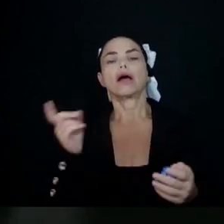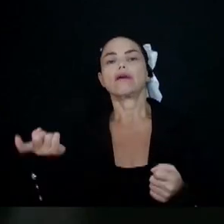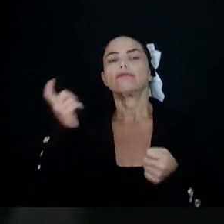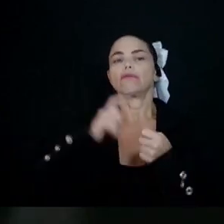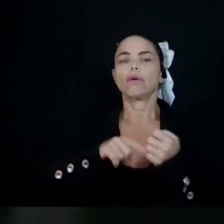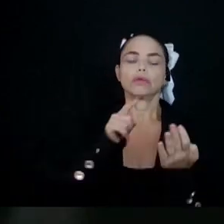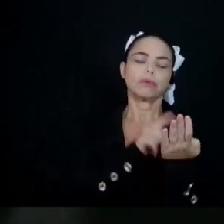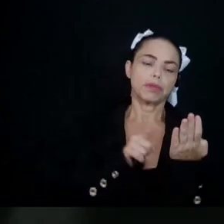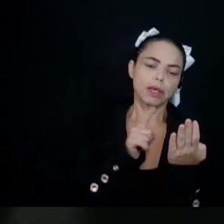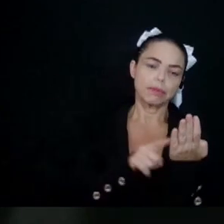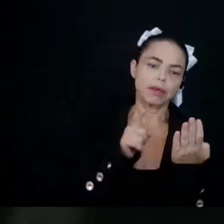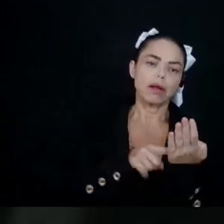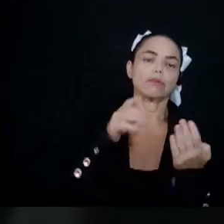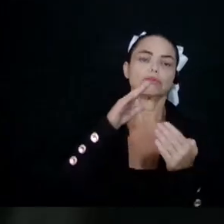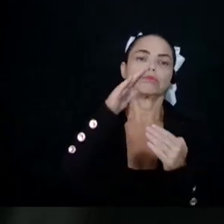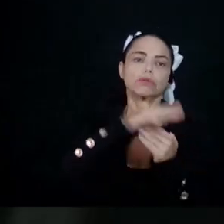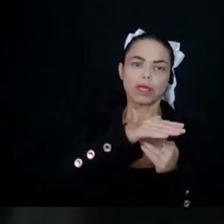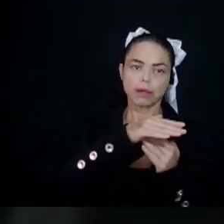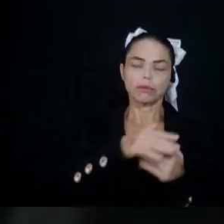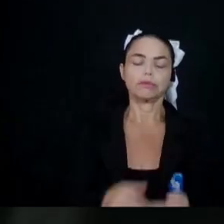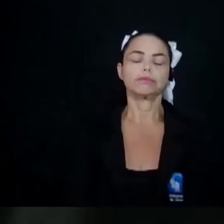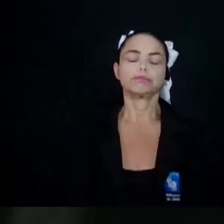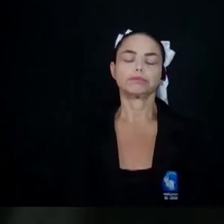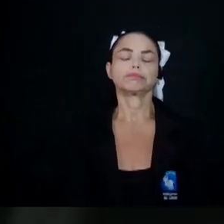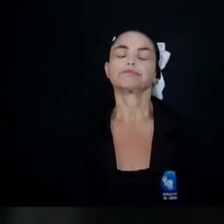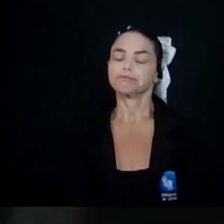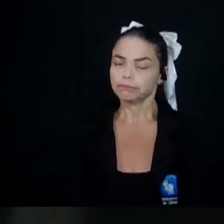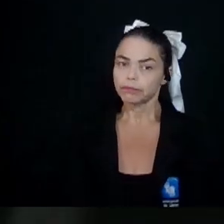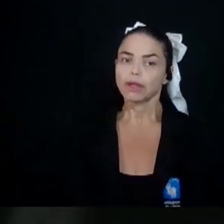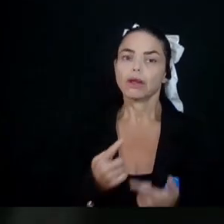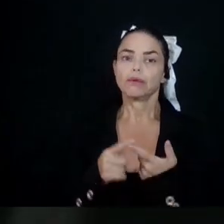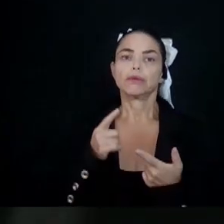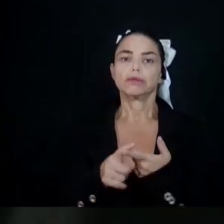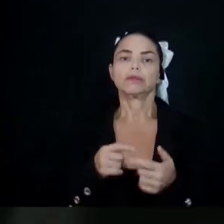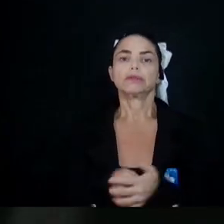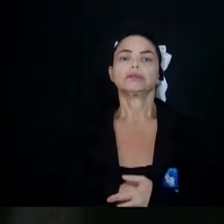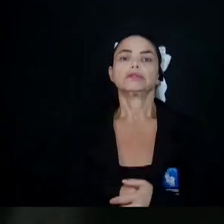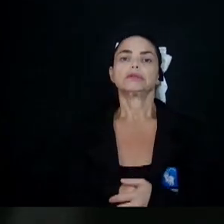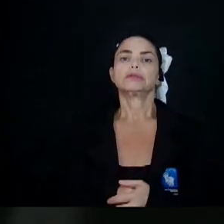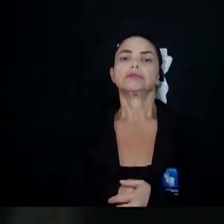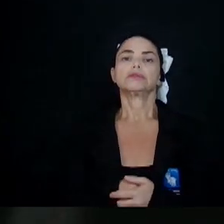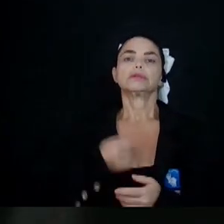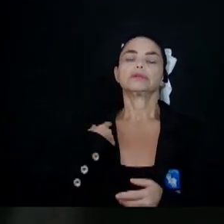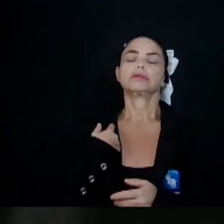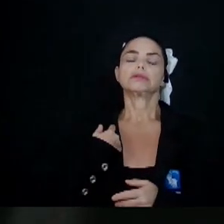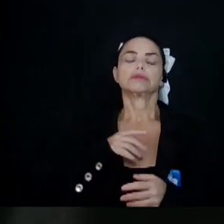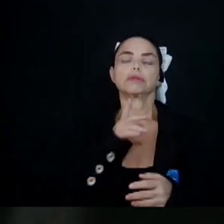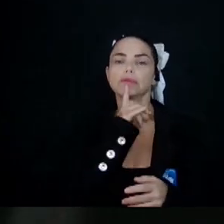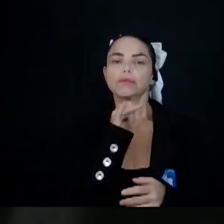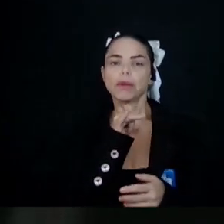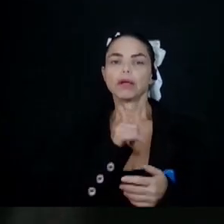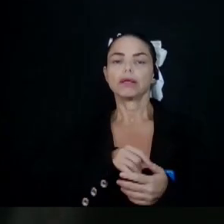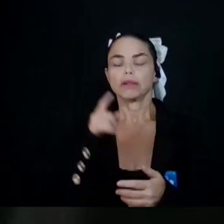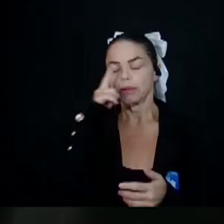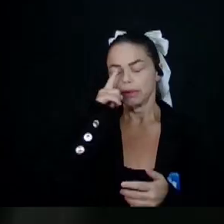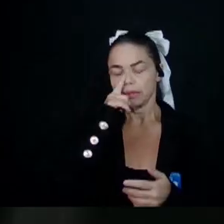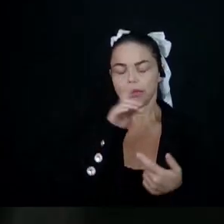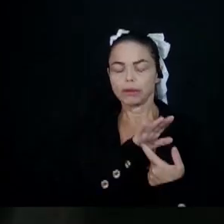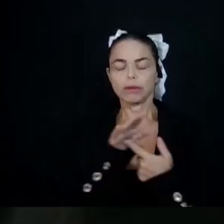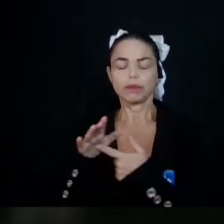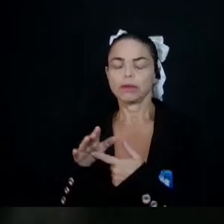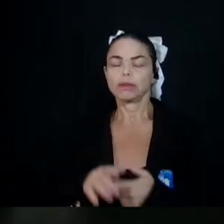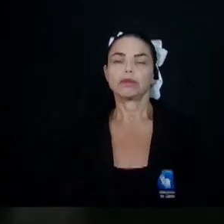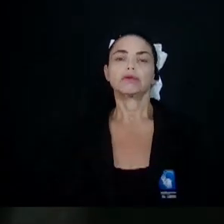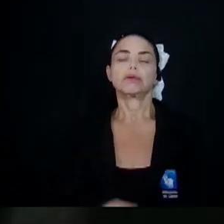foram expostas na internet, olha só também, né, as reações sendo expostas na internet pelos pais, né, os pais mostraram a reação da